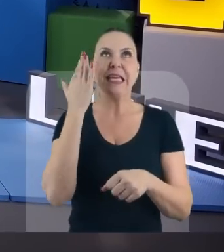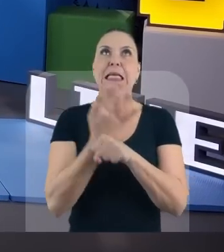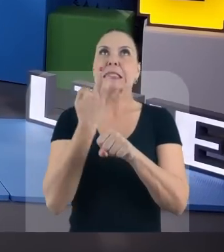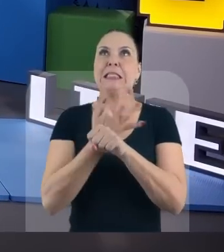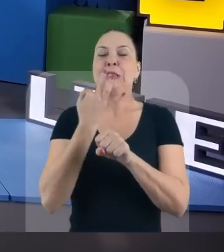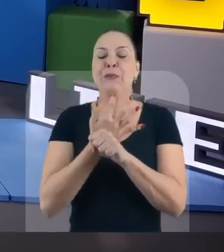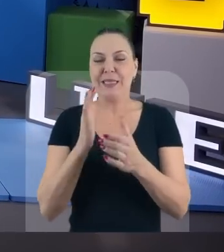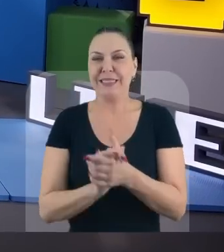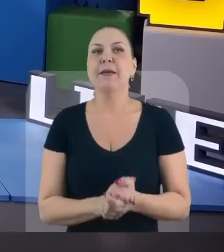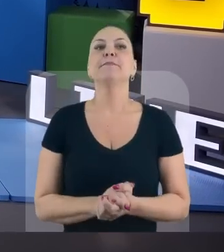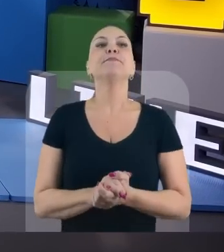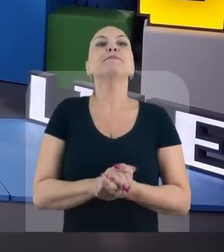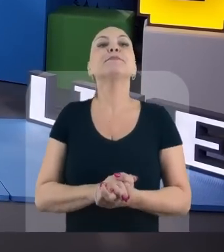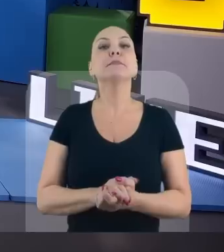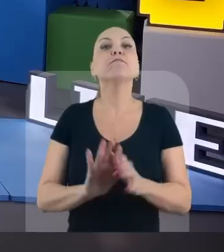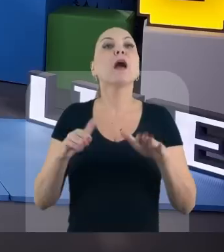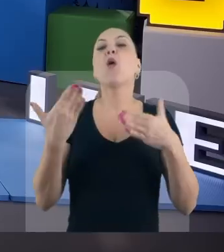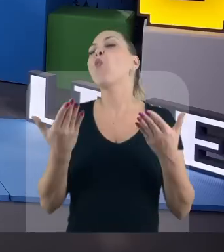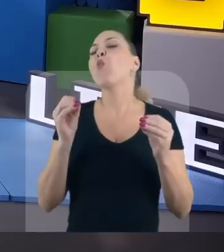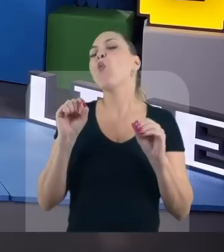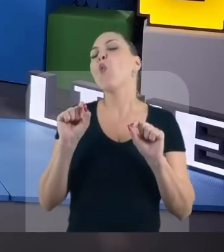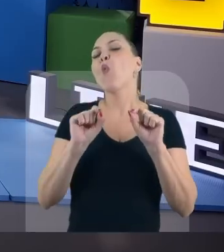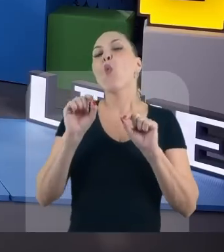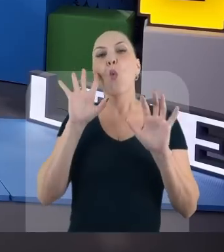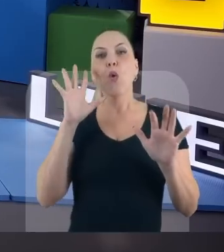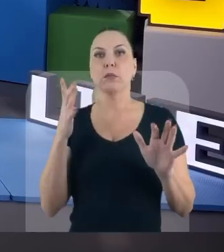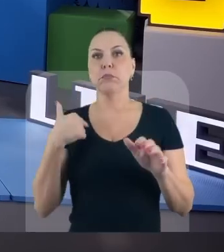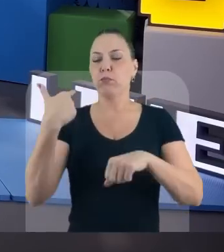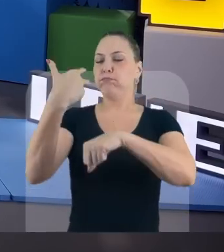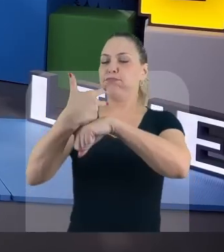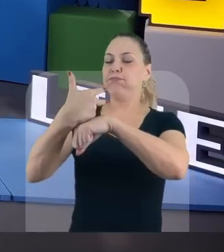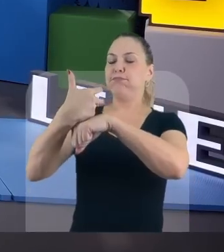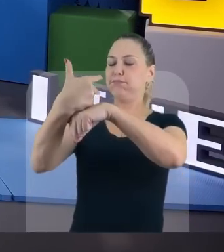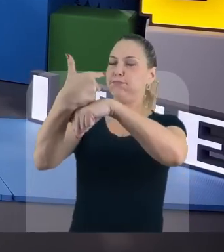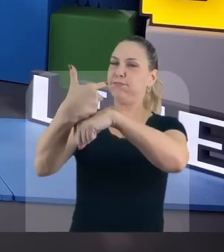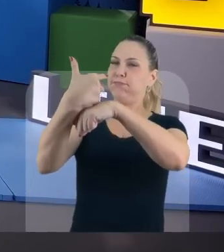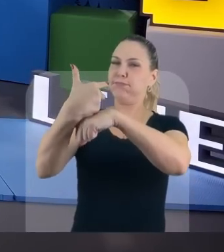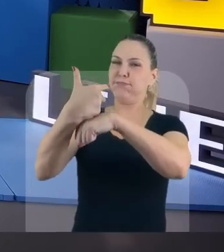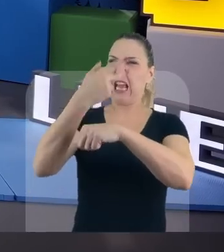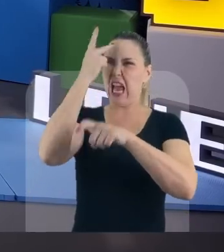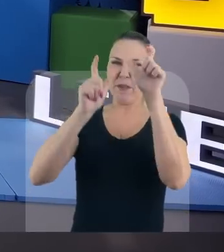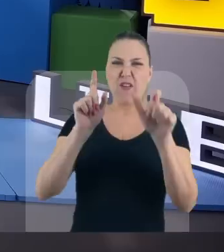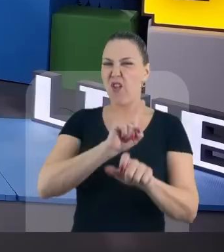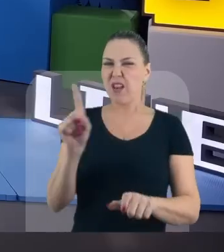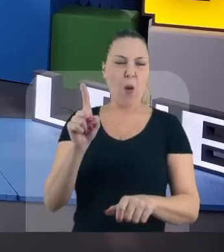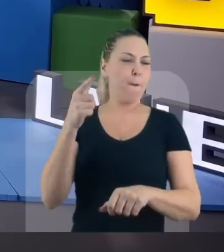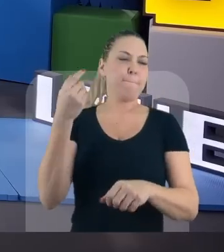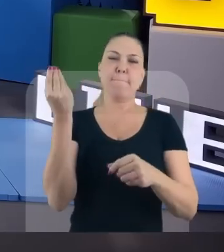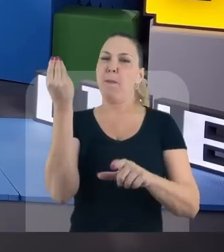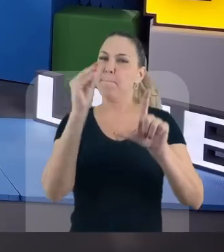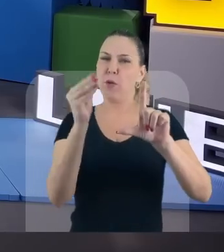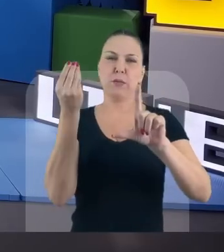exatamente. Todos os dias a gente engole muitos. E aí, eu gravei um vídeo e as pessoas falaram, não posta, tá agressivo. Minha mãe